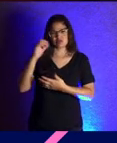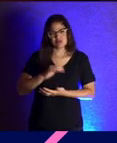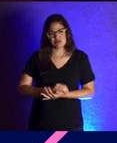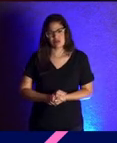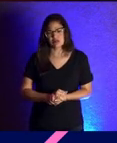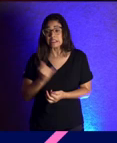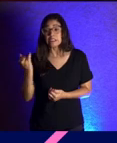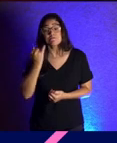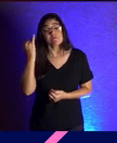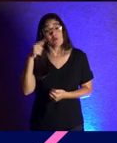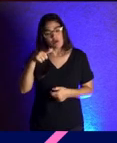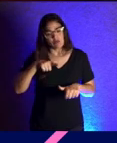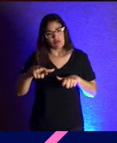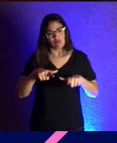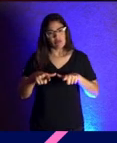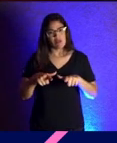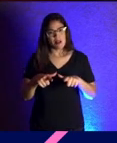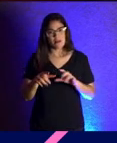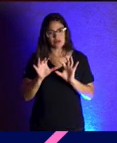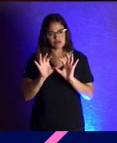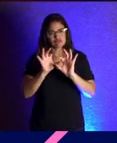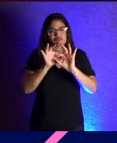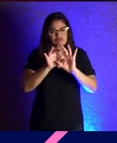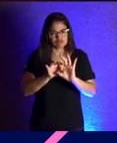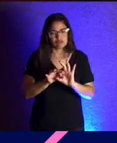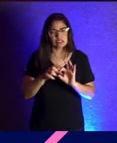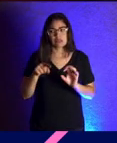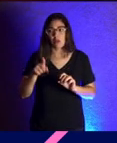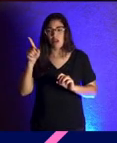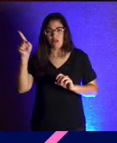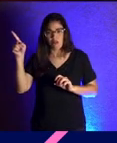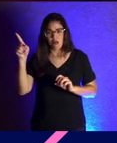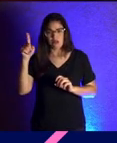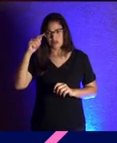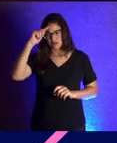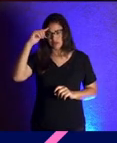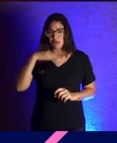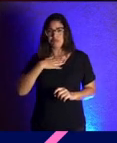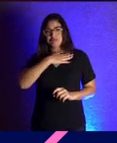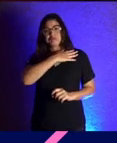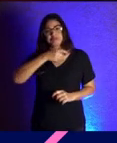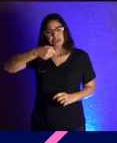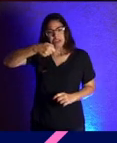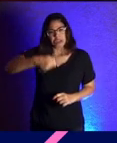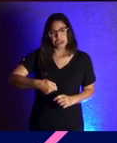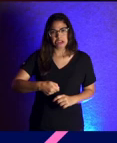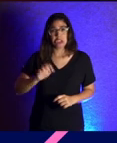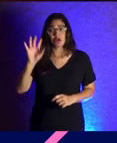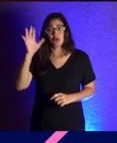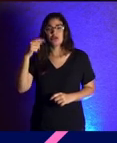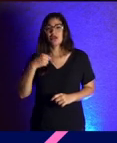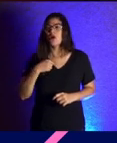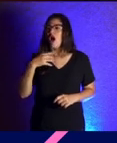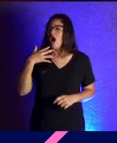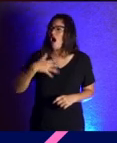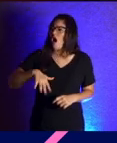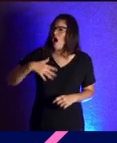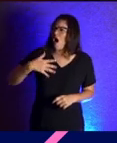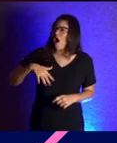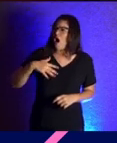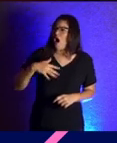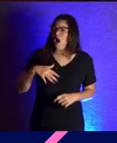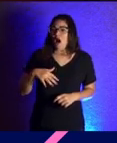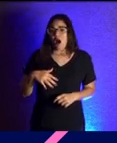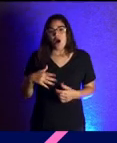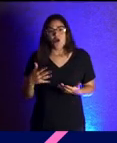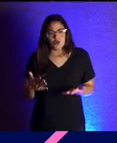Importantíssimo foi o trabalho, esse de conexão, que está acontecendo na ditadura, com o que está acontecendo hoje. E eu fico chocada, eu tenho visto que você, se a